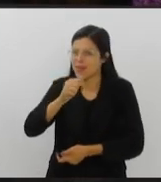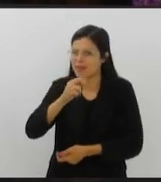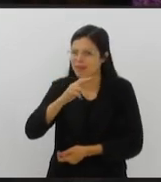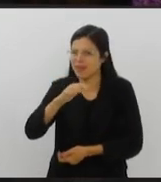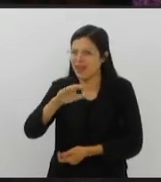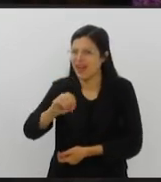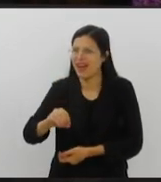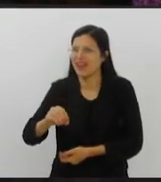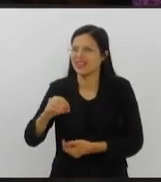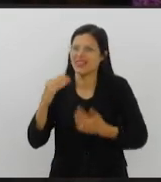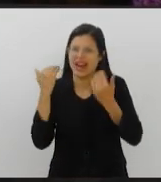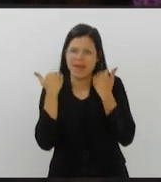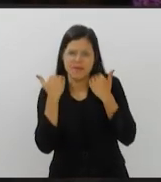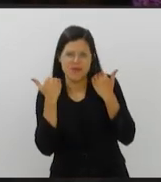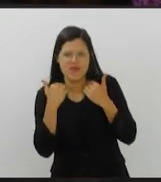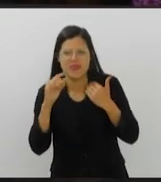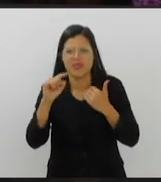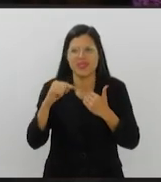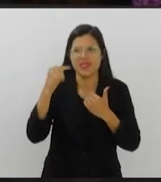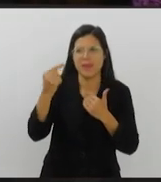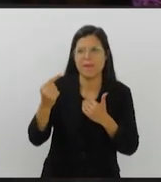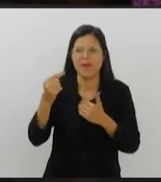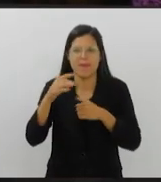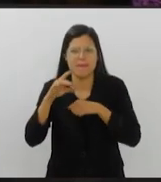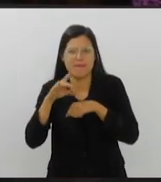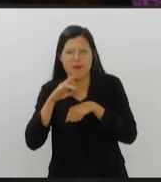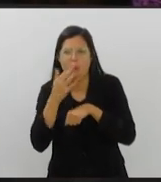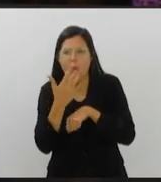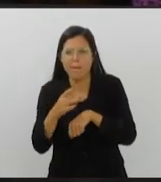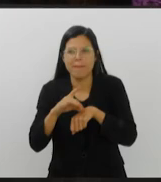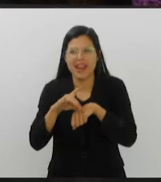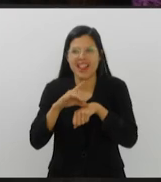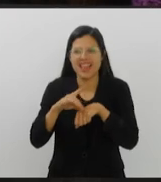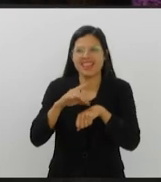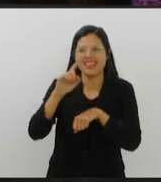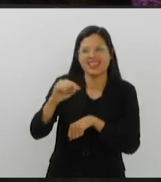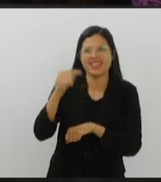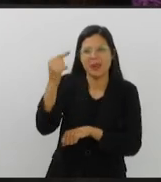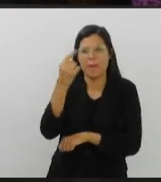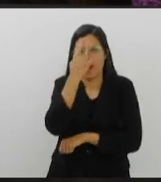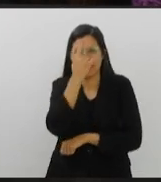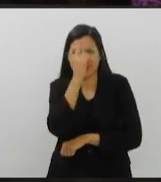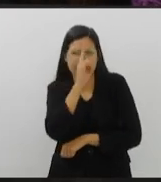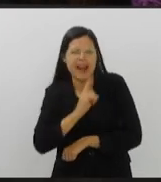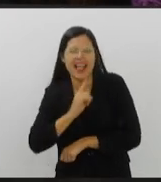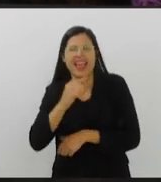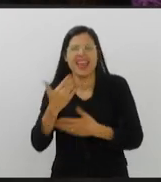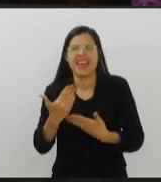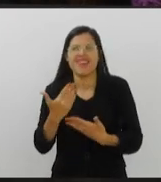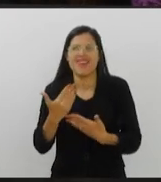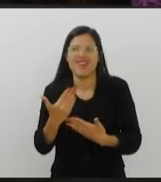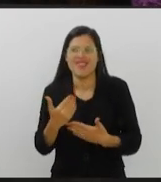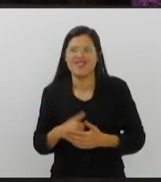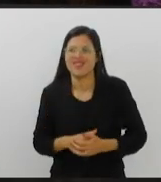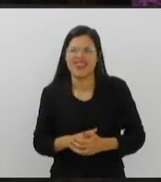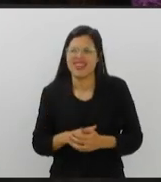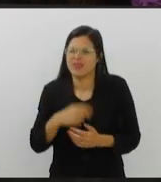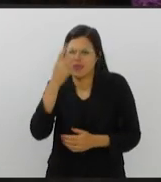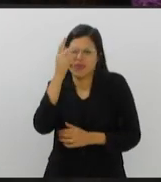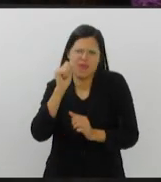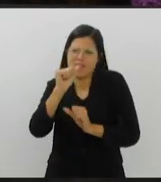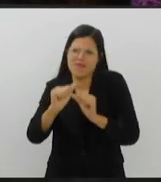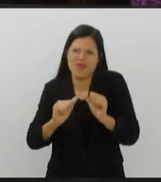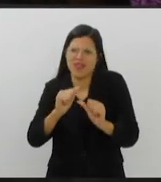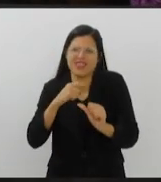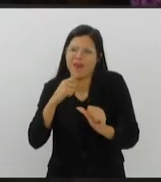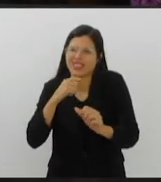estou de cabelo curto, outra hora eu estou de cabelo preto, outra hora eu estou de cabelo louro. E ninguém muda isso em mim, porque eu sou assim desde que eu me